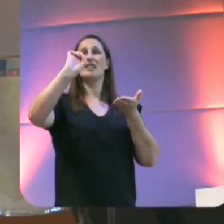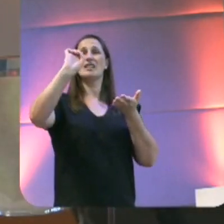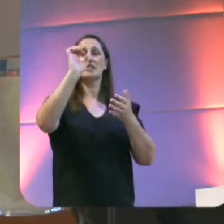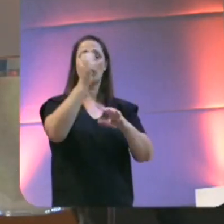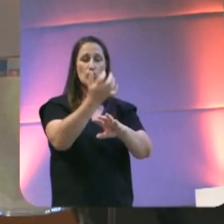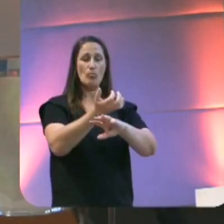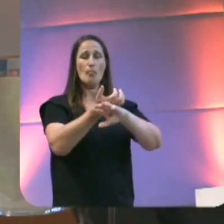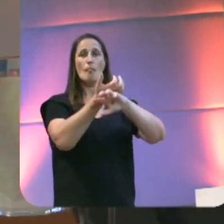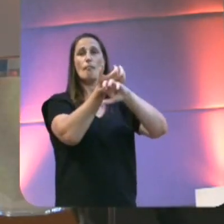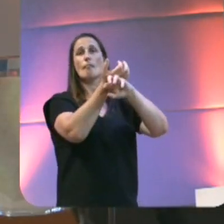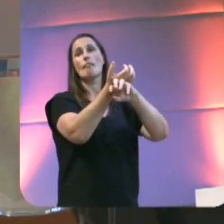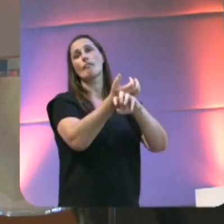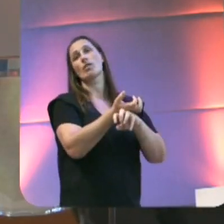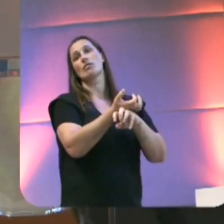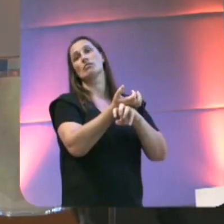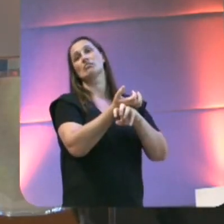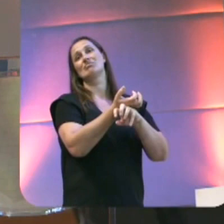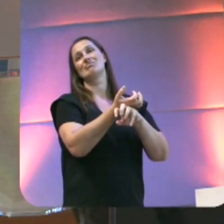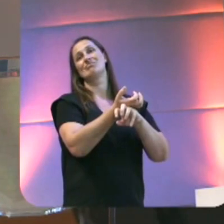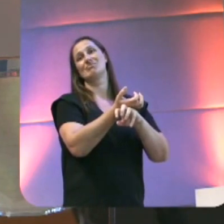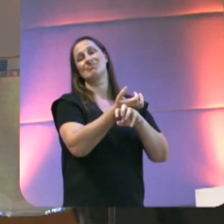vazio,